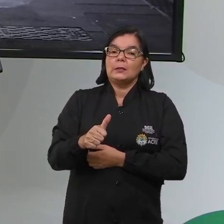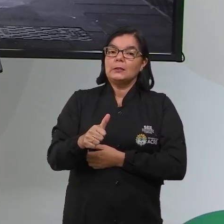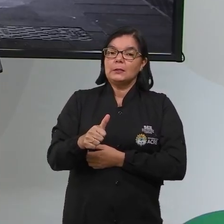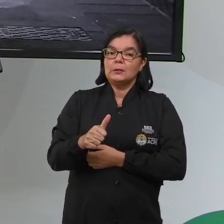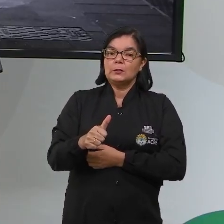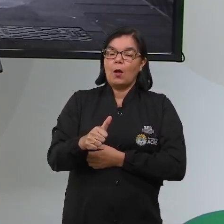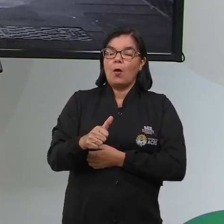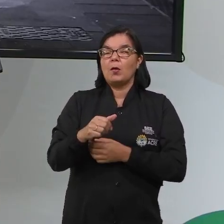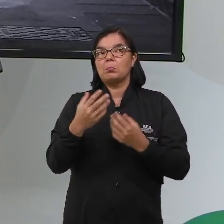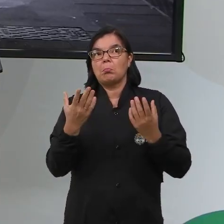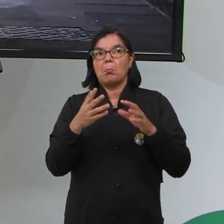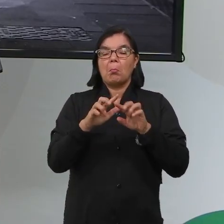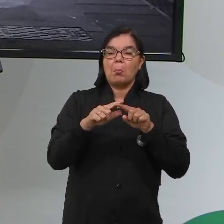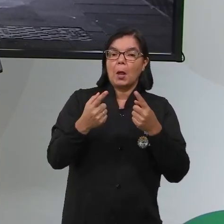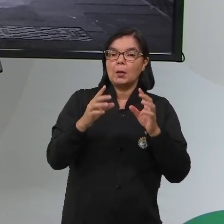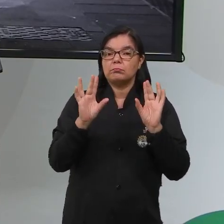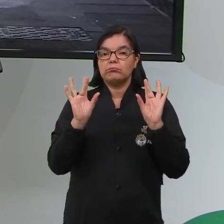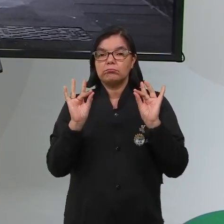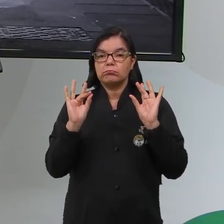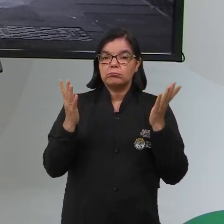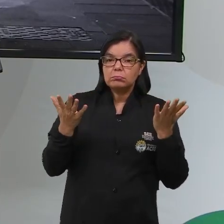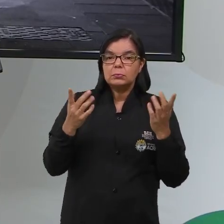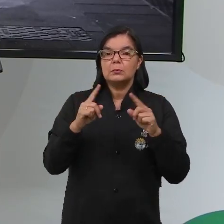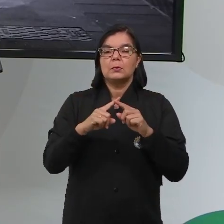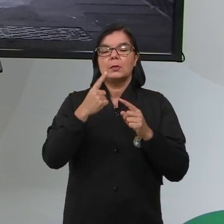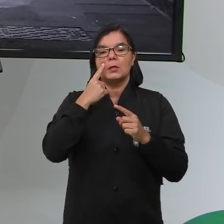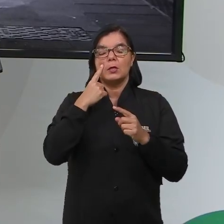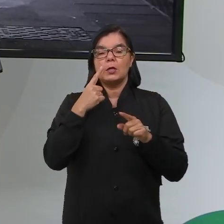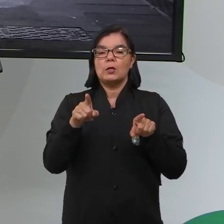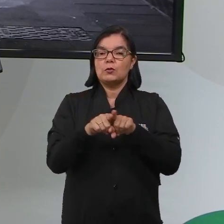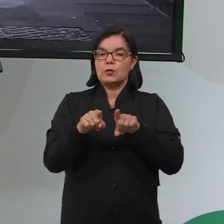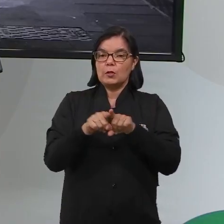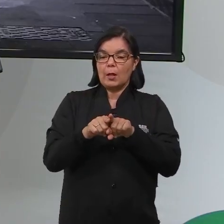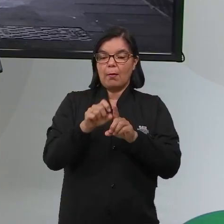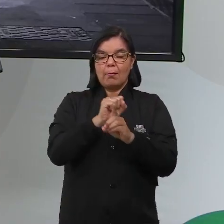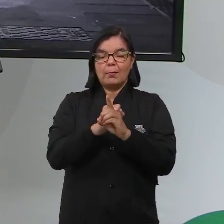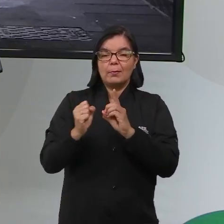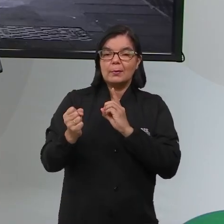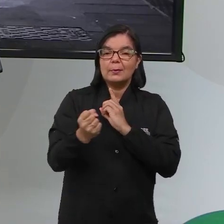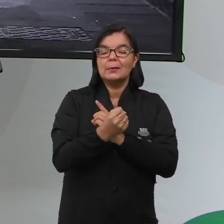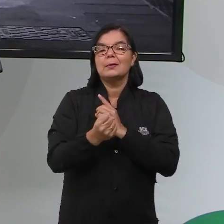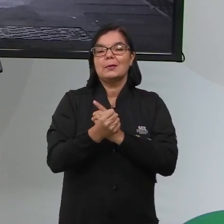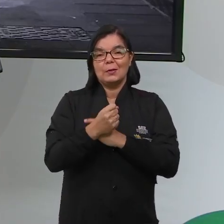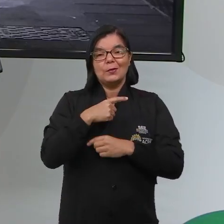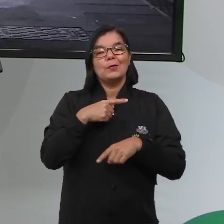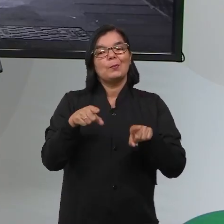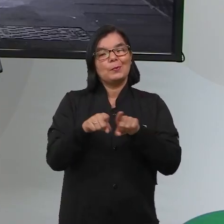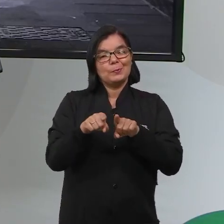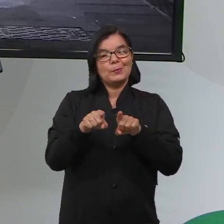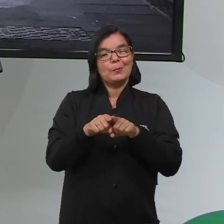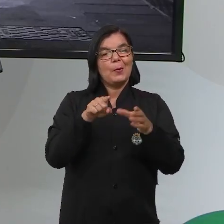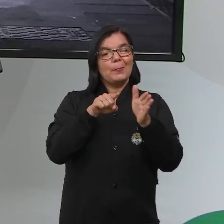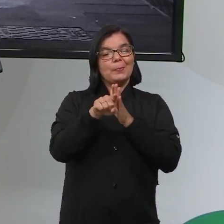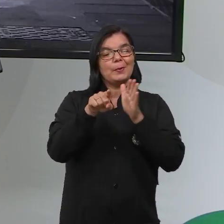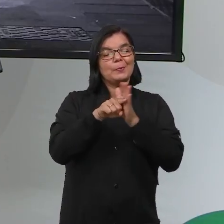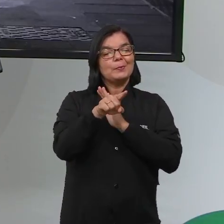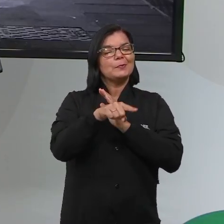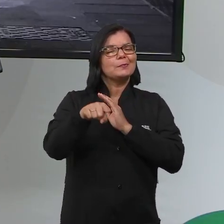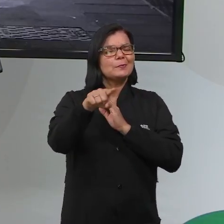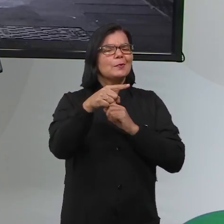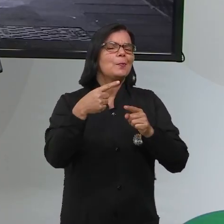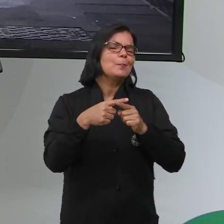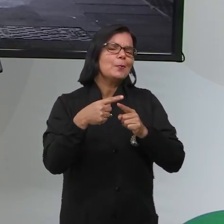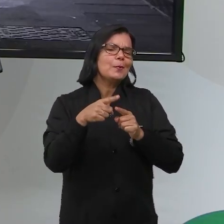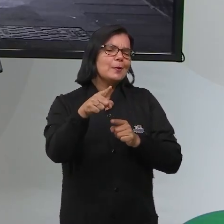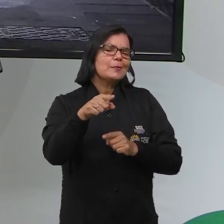absolutamente superficial, que é o que comumente se faz na sociedade, eu também poderia te questionar. E por que que